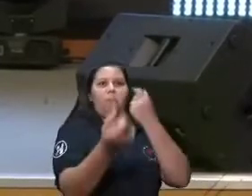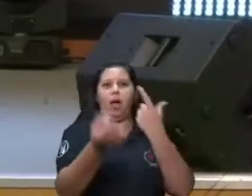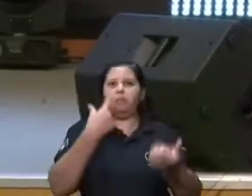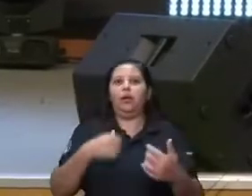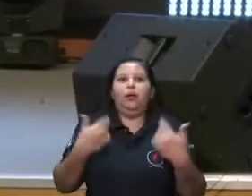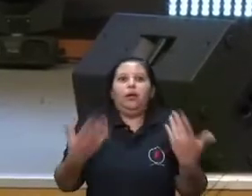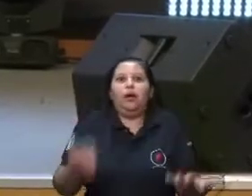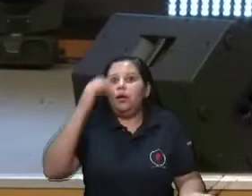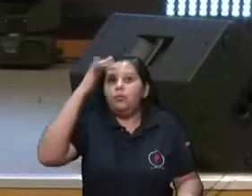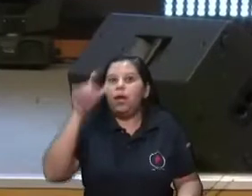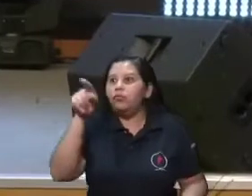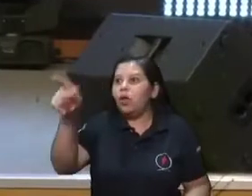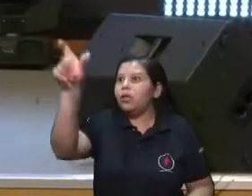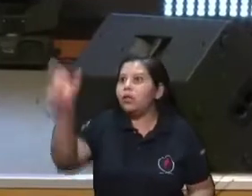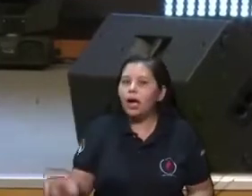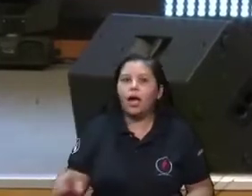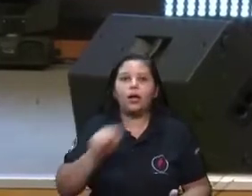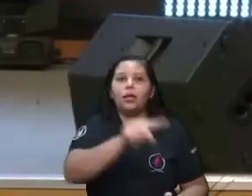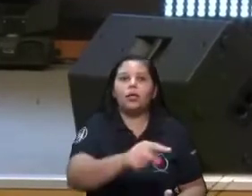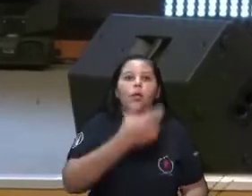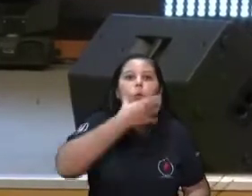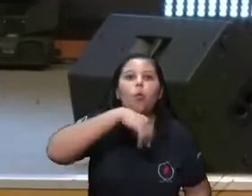cara que está ouvindo: serpente.